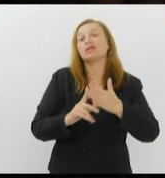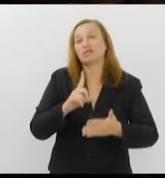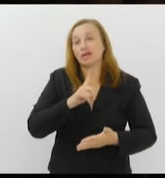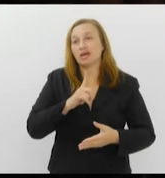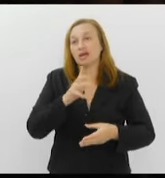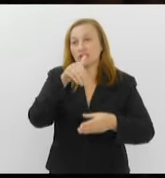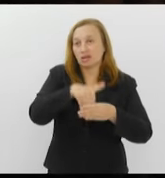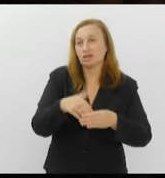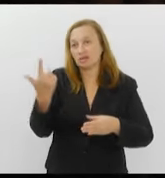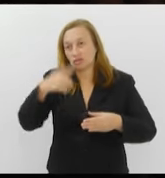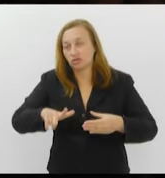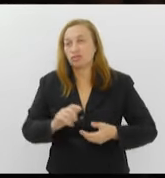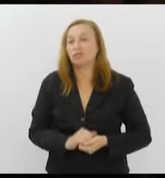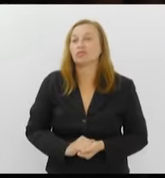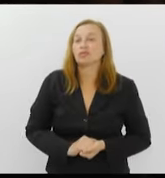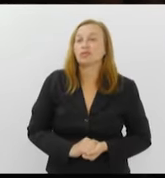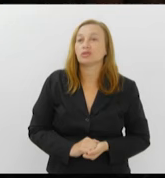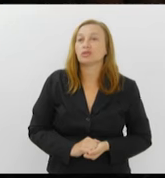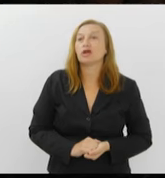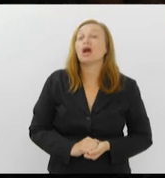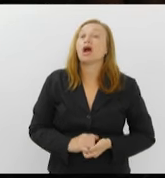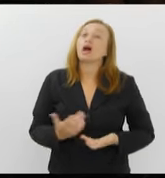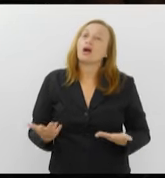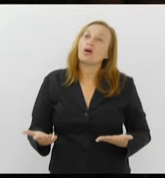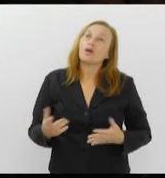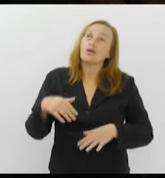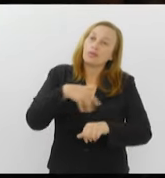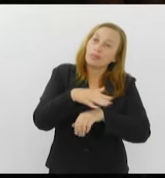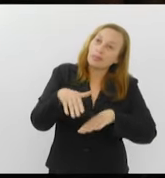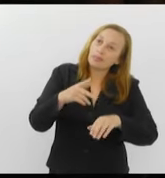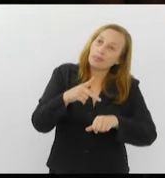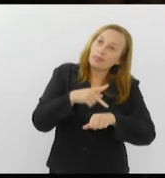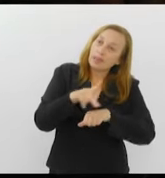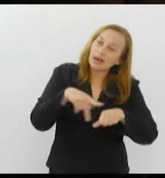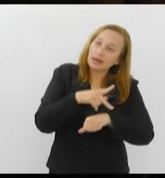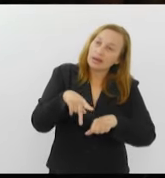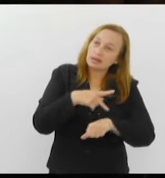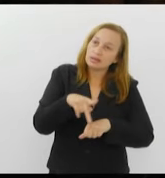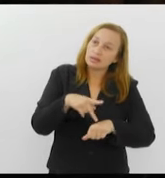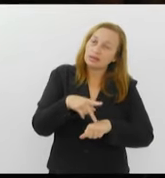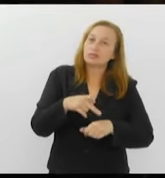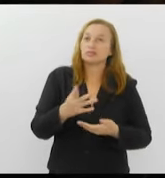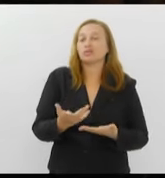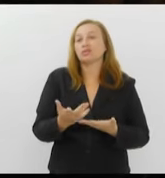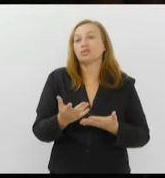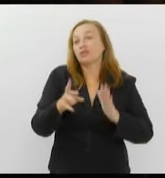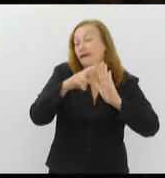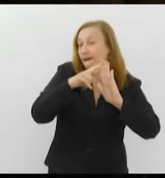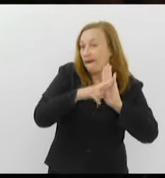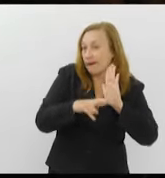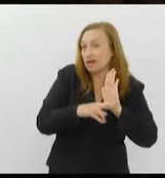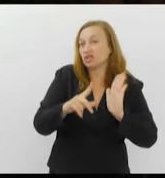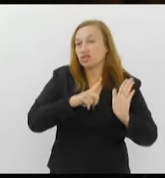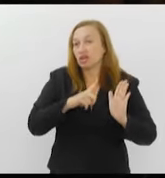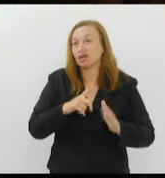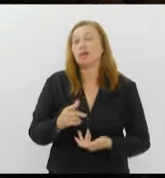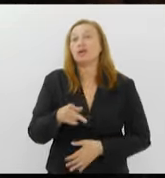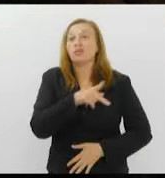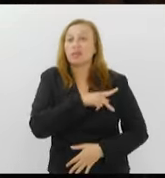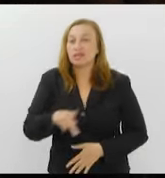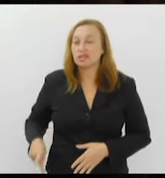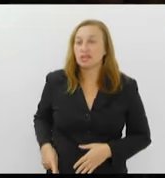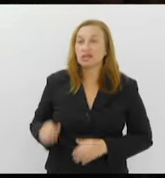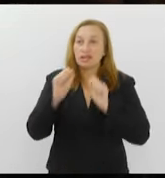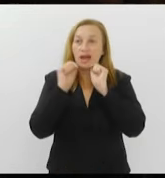reeleições. O Brasil é um país que estabelece critérios. O presidente da Assembleia Legislativa